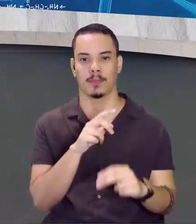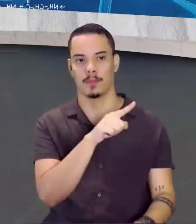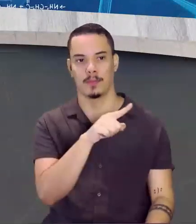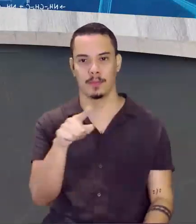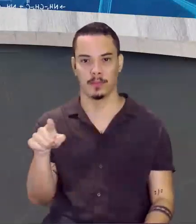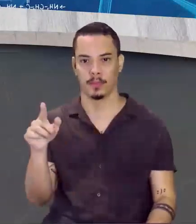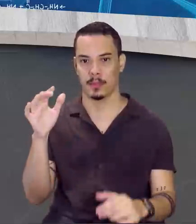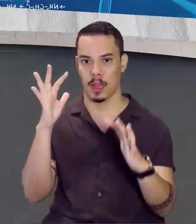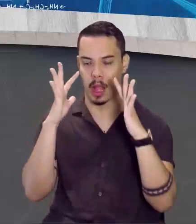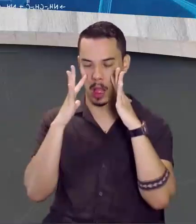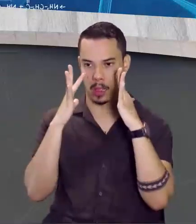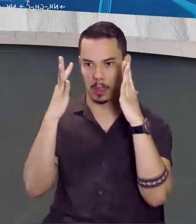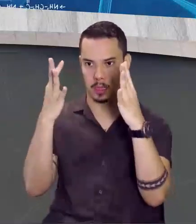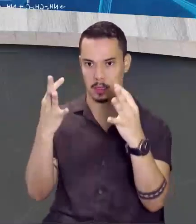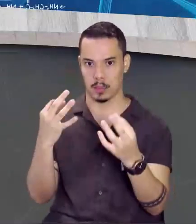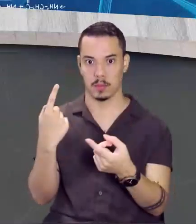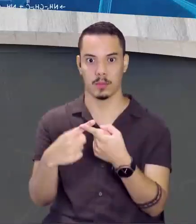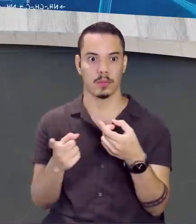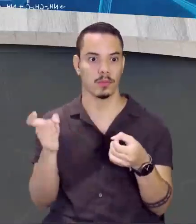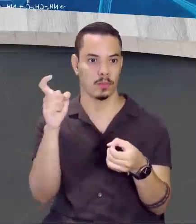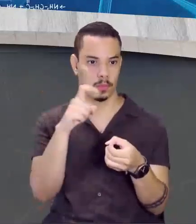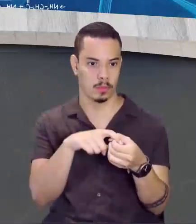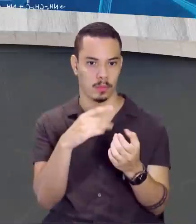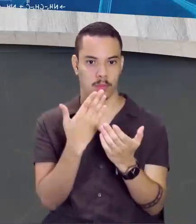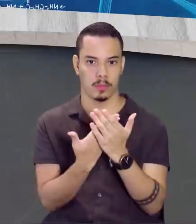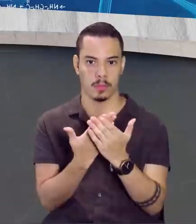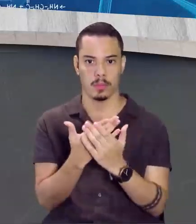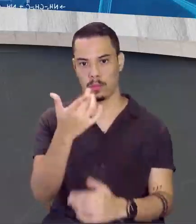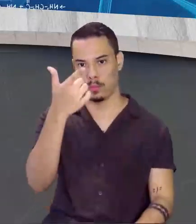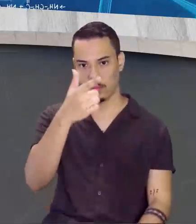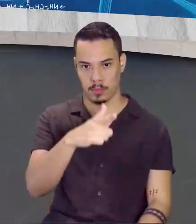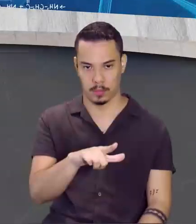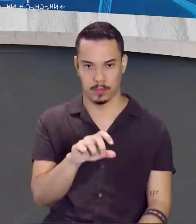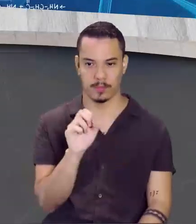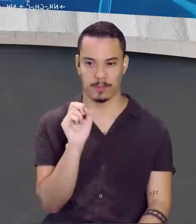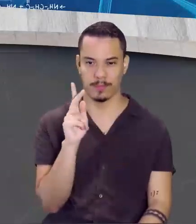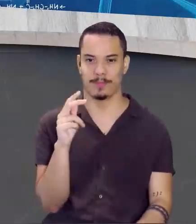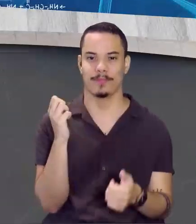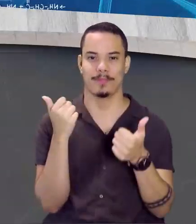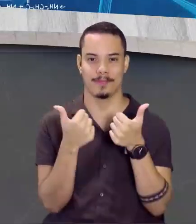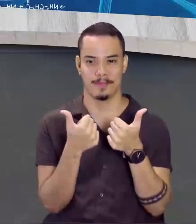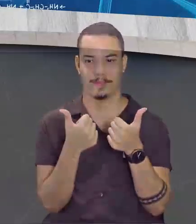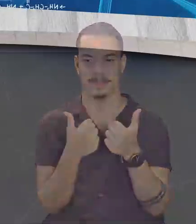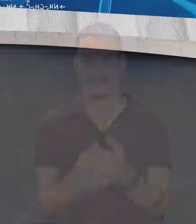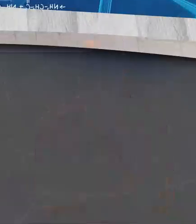fiquem ligados, porque voltaremos com mais aulas para você. Beleza?